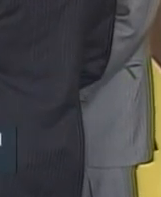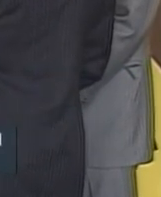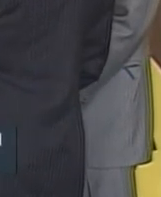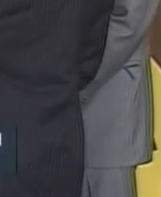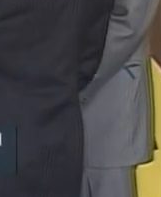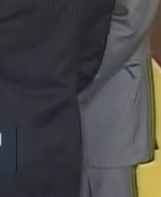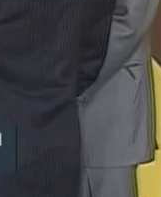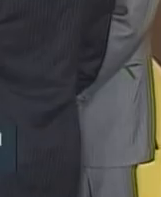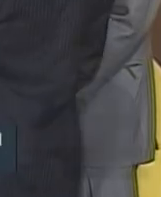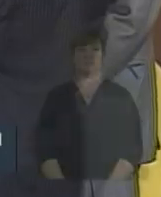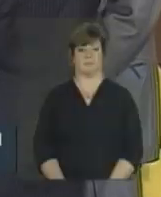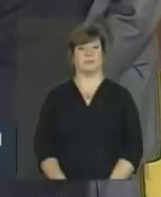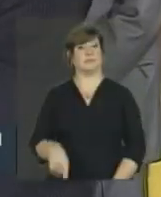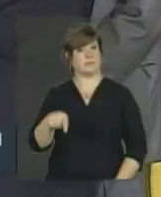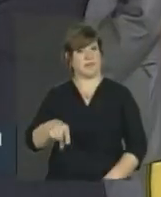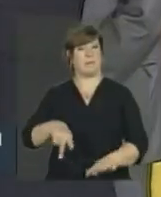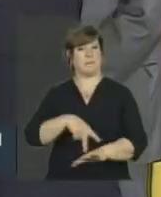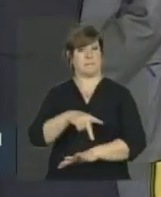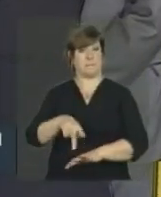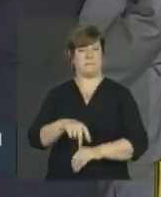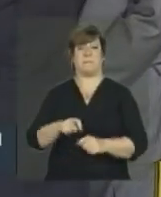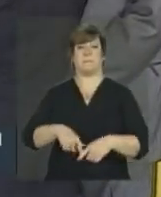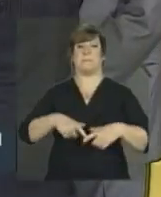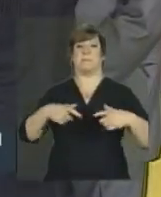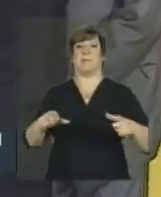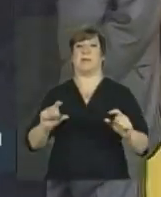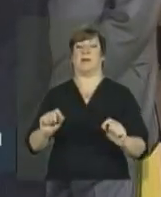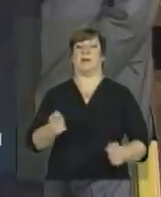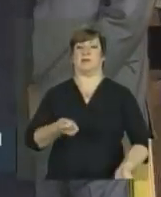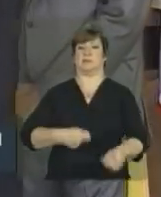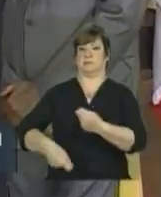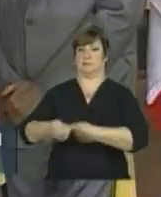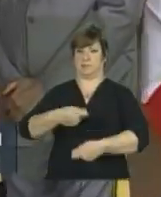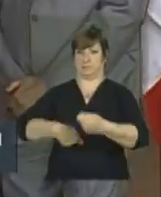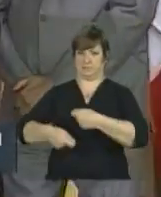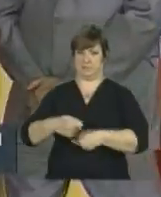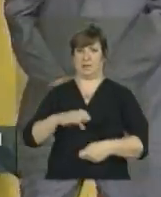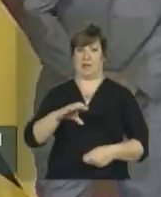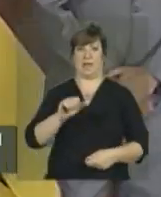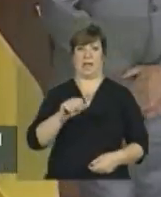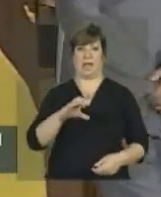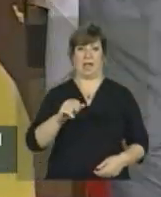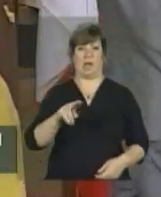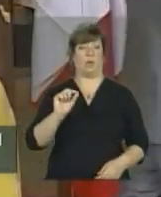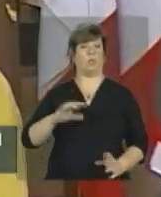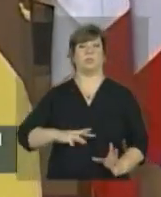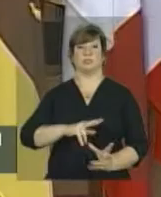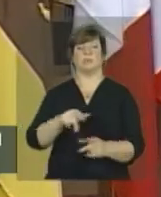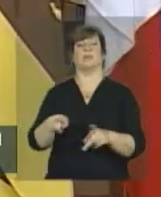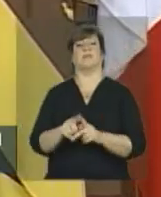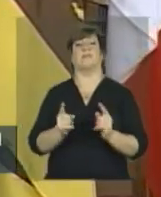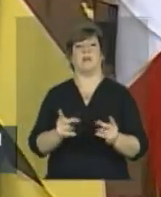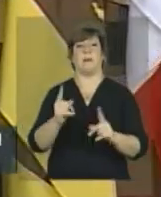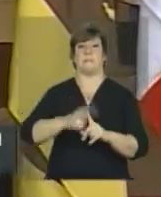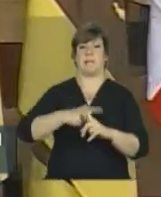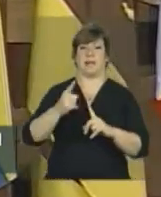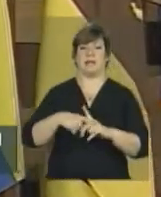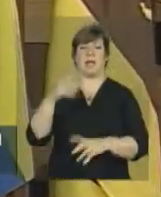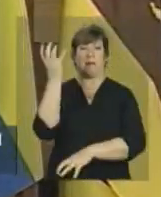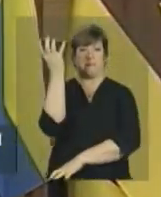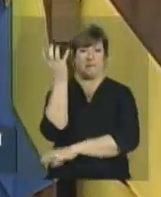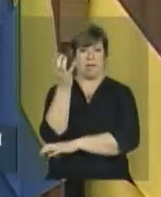O país é o maior produtor e exportador de cacau no mundo, mas também vende banana, abacaxi e